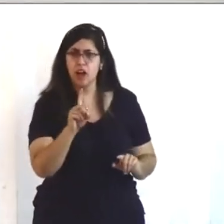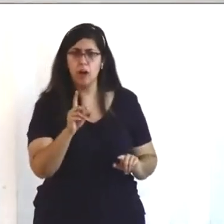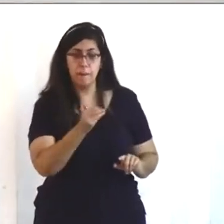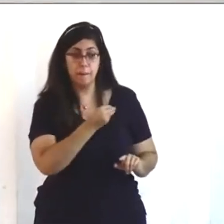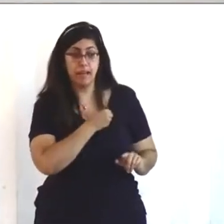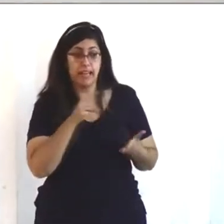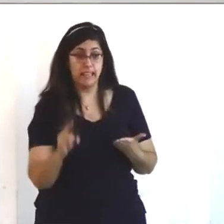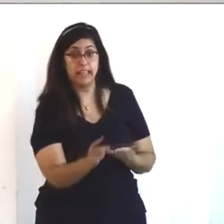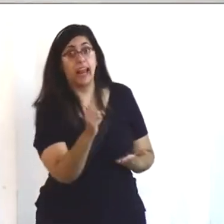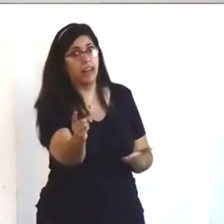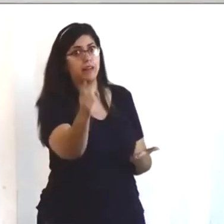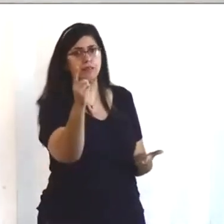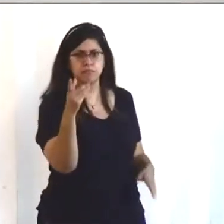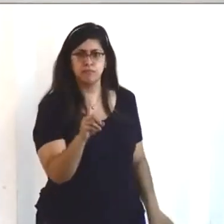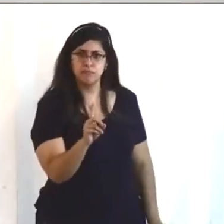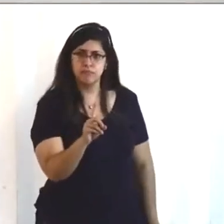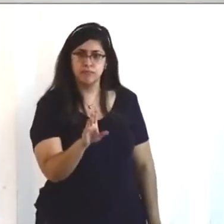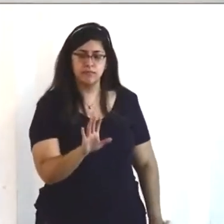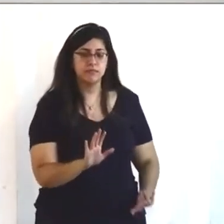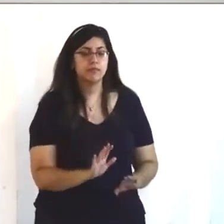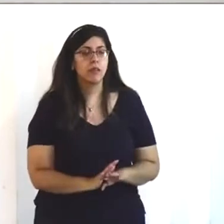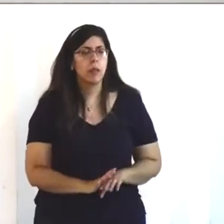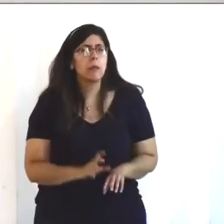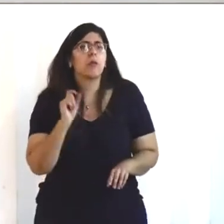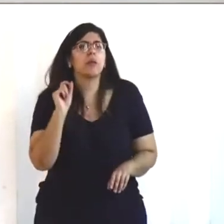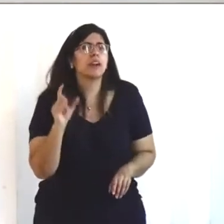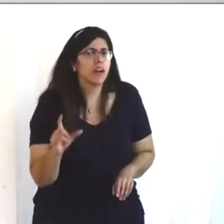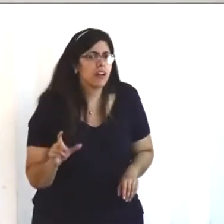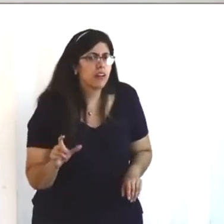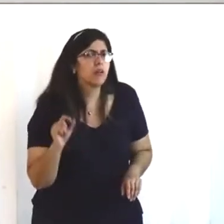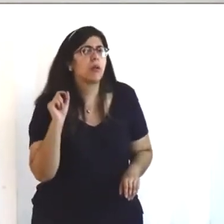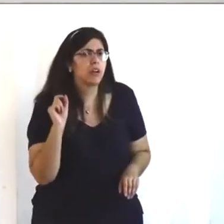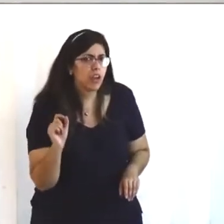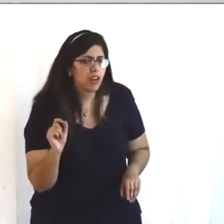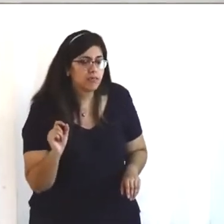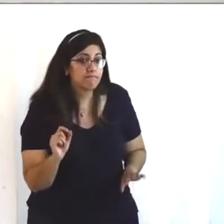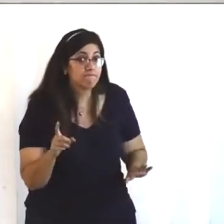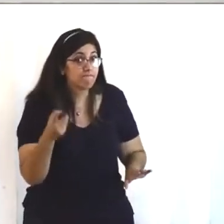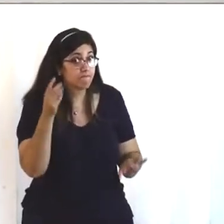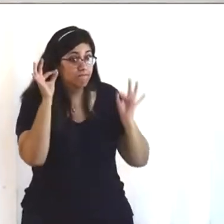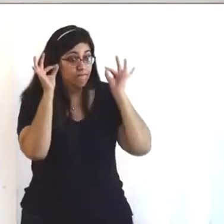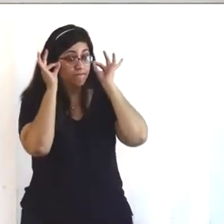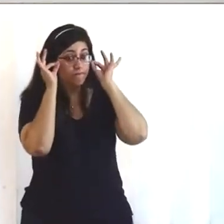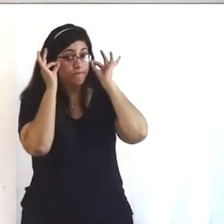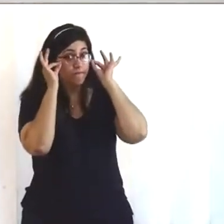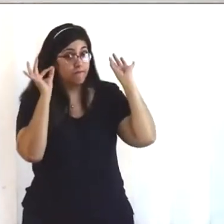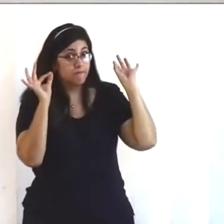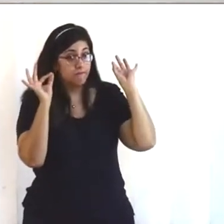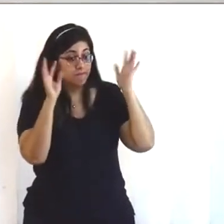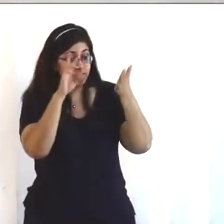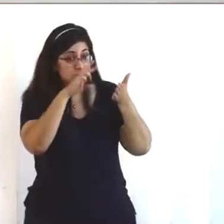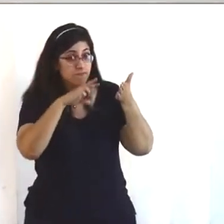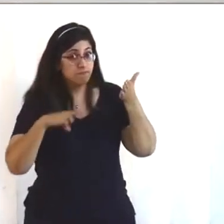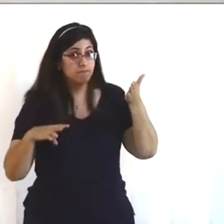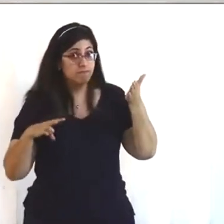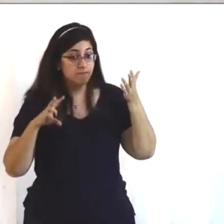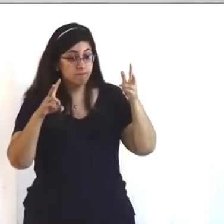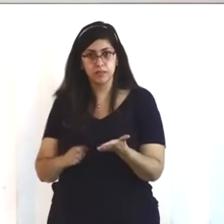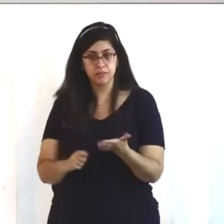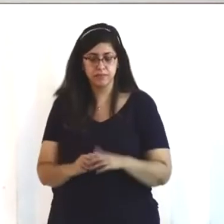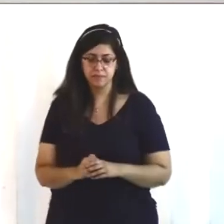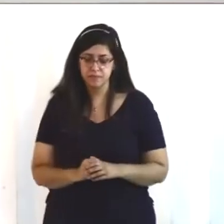Embora eu reforce, o suicídio possa fazer parte do pecado ou da blasfêmia contra o Espírito Santo. Mas o suicídio em